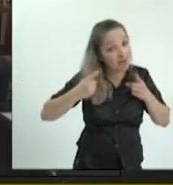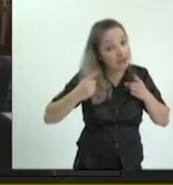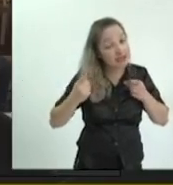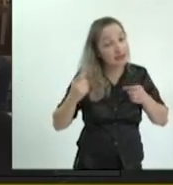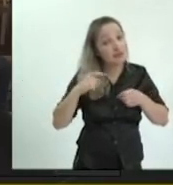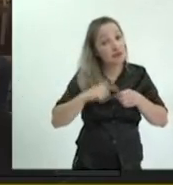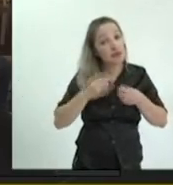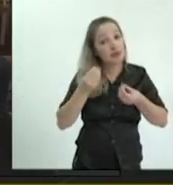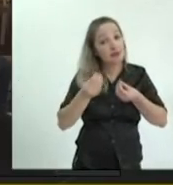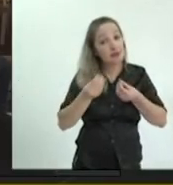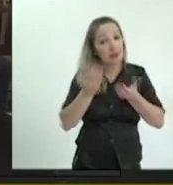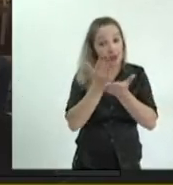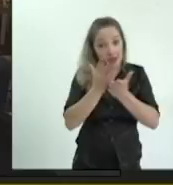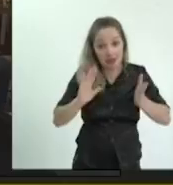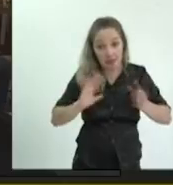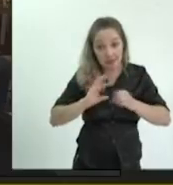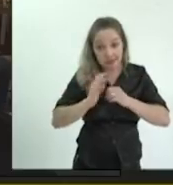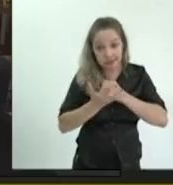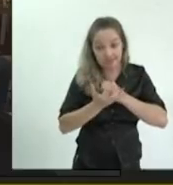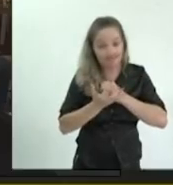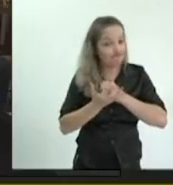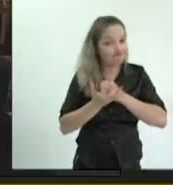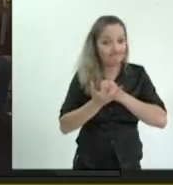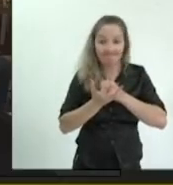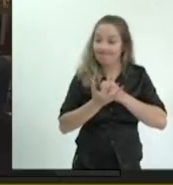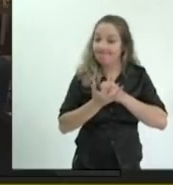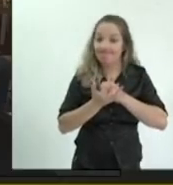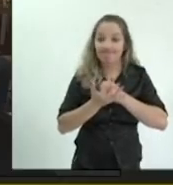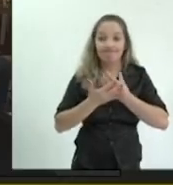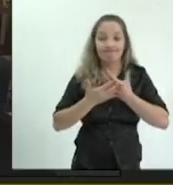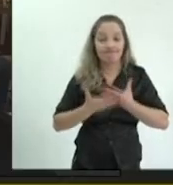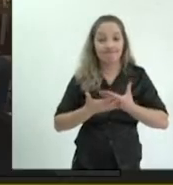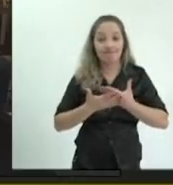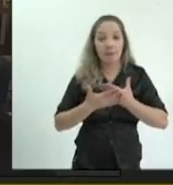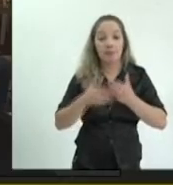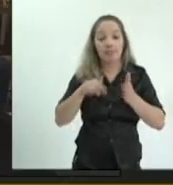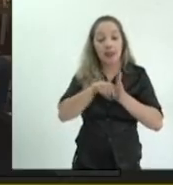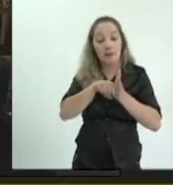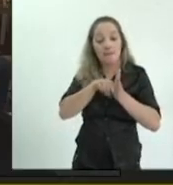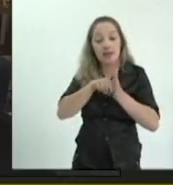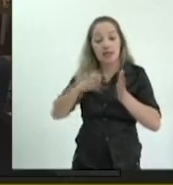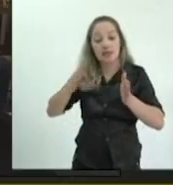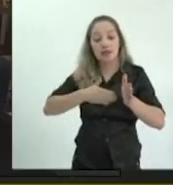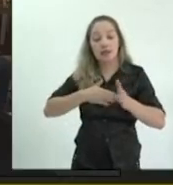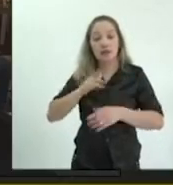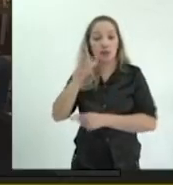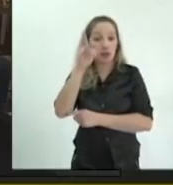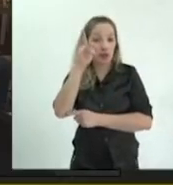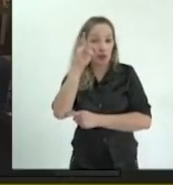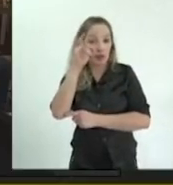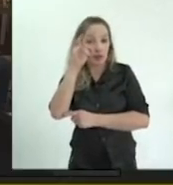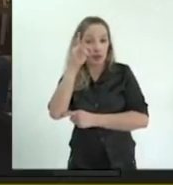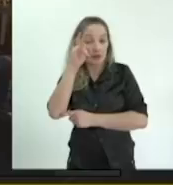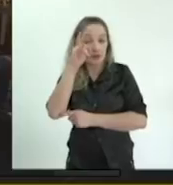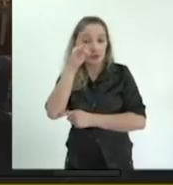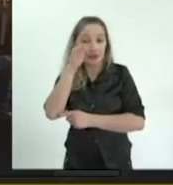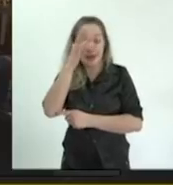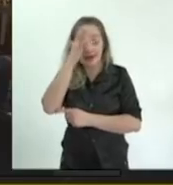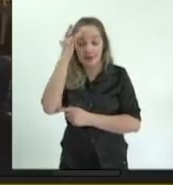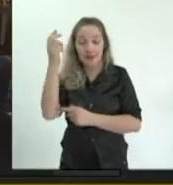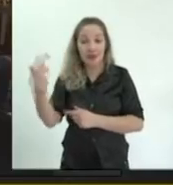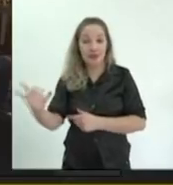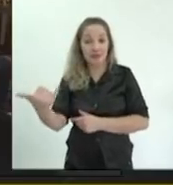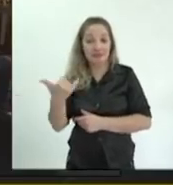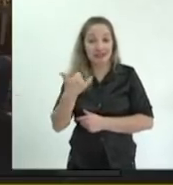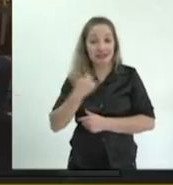não vai ter acabado, né? Então, as pessoas, assim, eu fiz até uma pesquisa no meu Instagram e as pessoas disseram, me surpreendeu até,